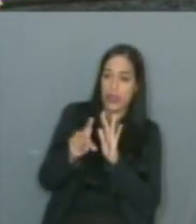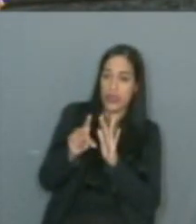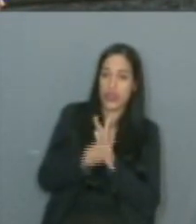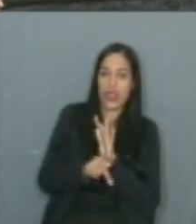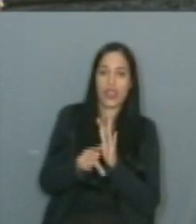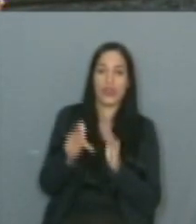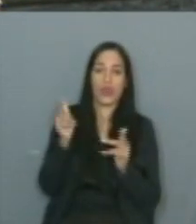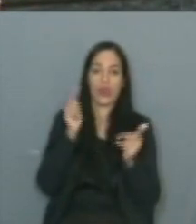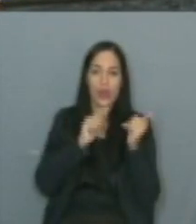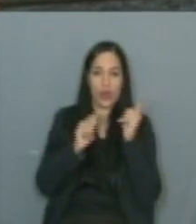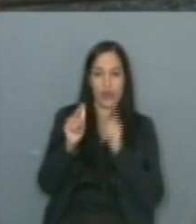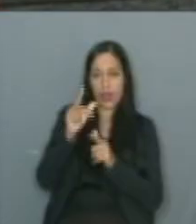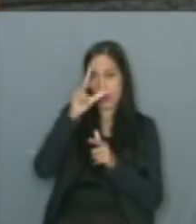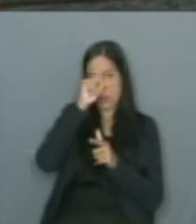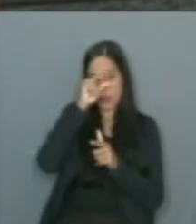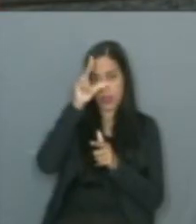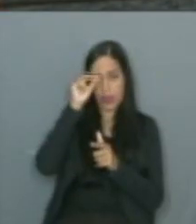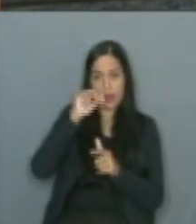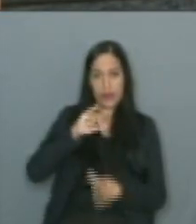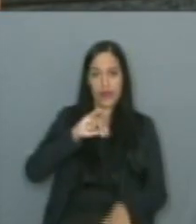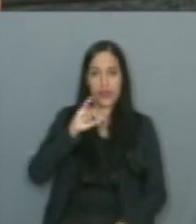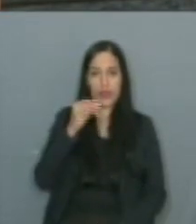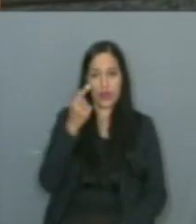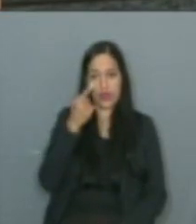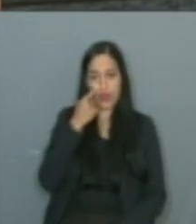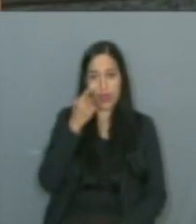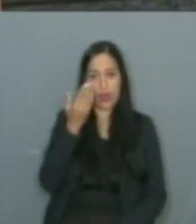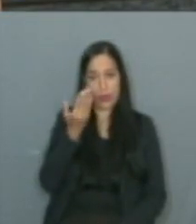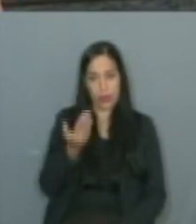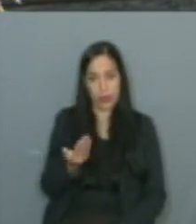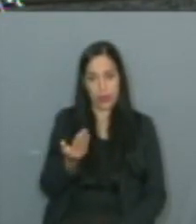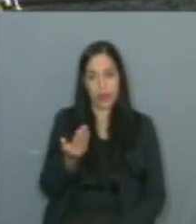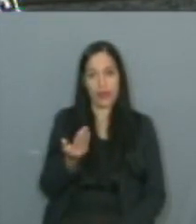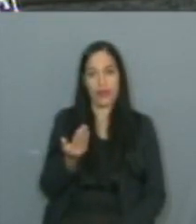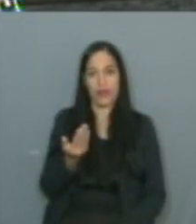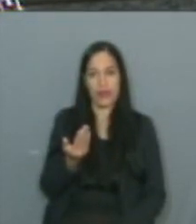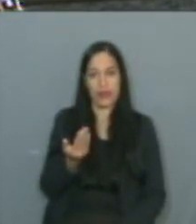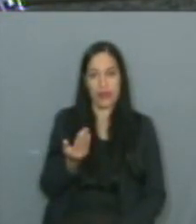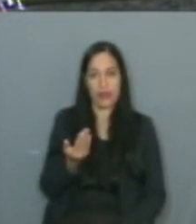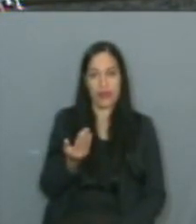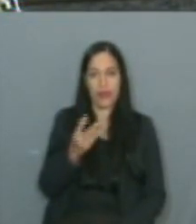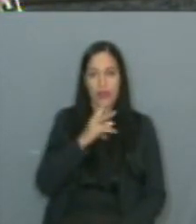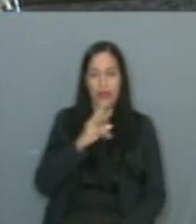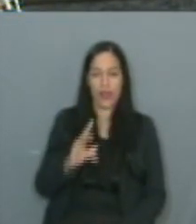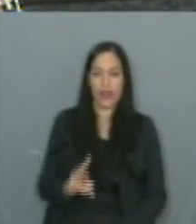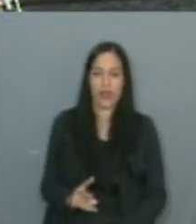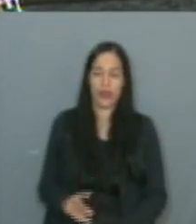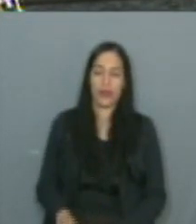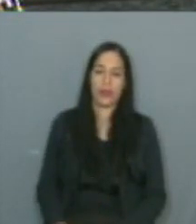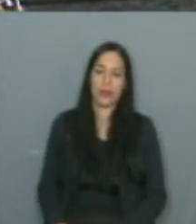Gol de Placa do prefeito João Campos. Eu queria ouvir meu queridíssimo vereador.